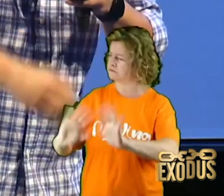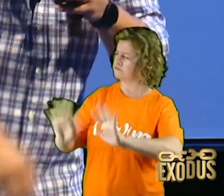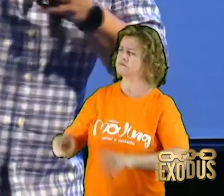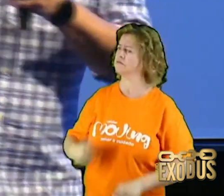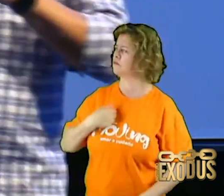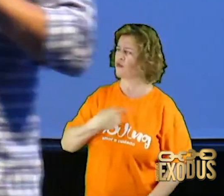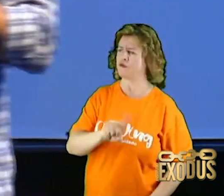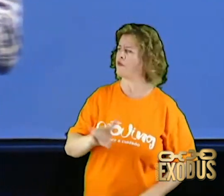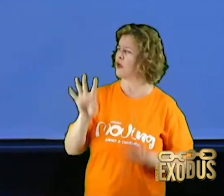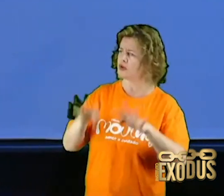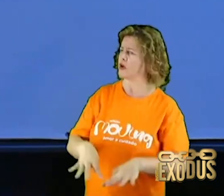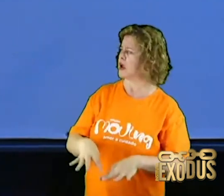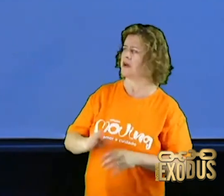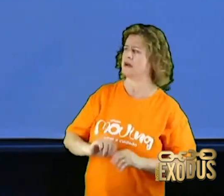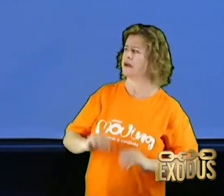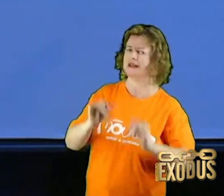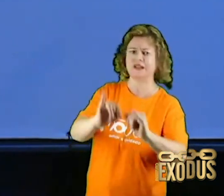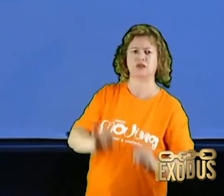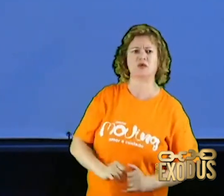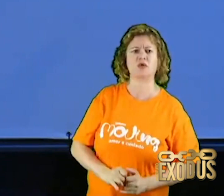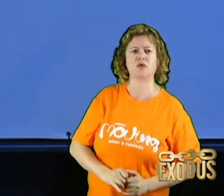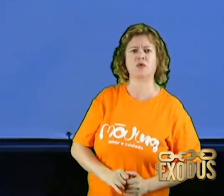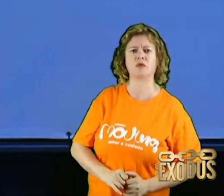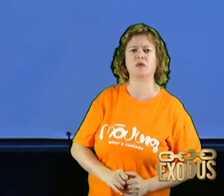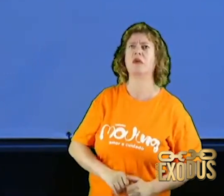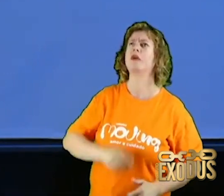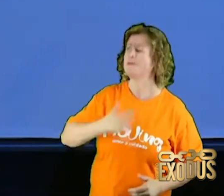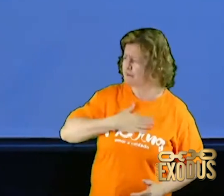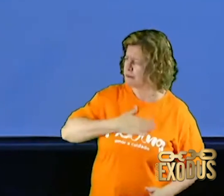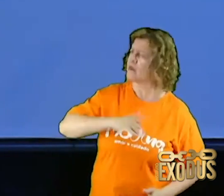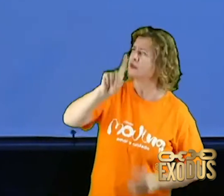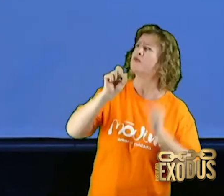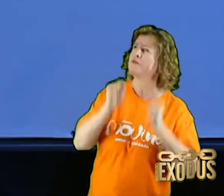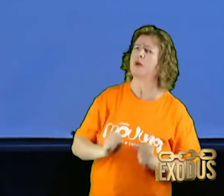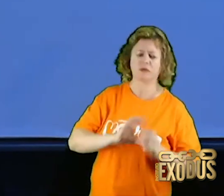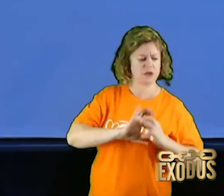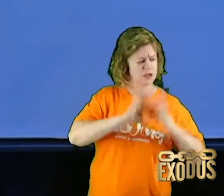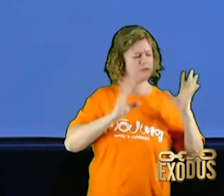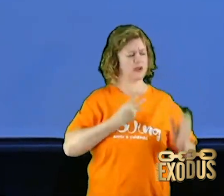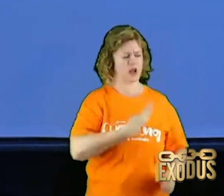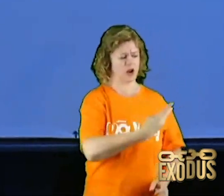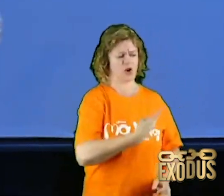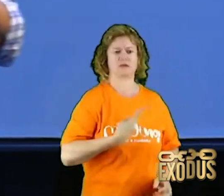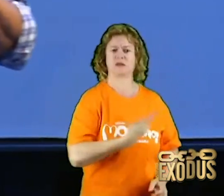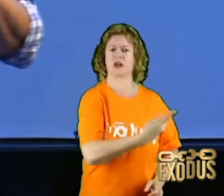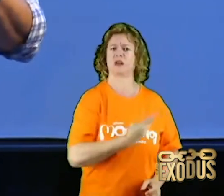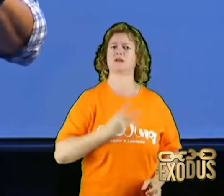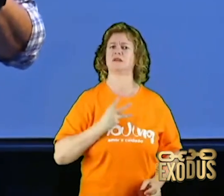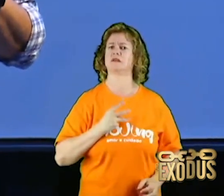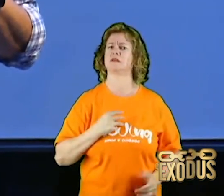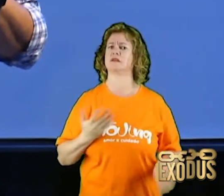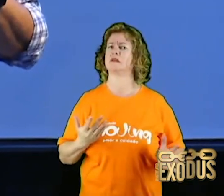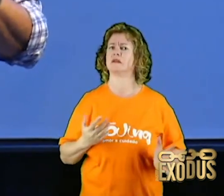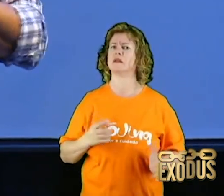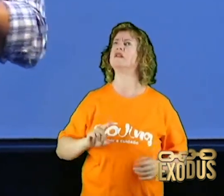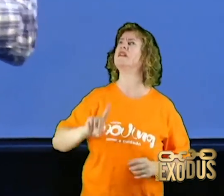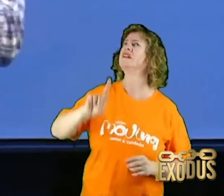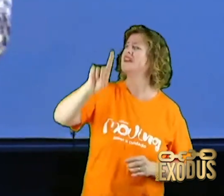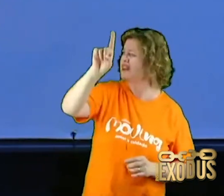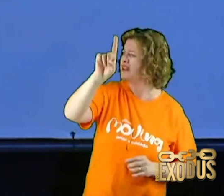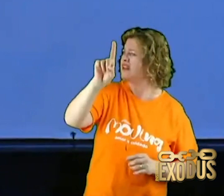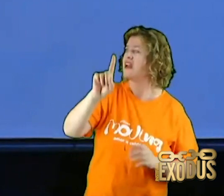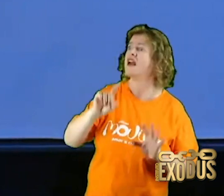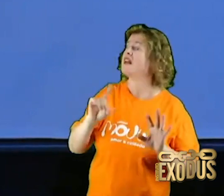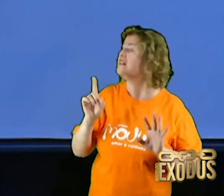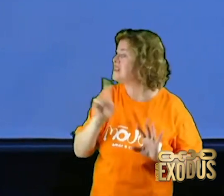Mas se ele não me livrar, porque ele é Deus, e Deus que diz sim, diz não, se ele